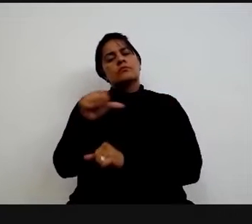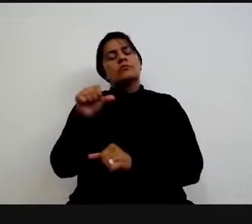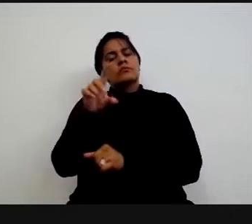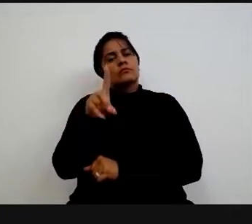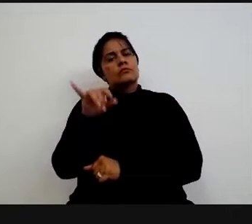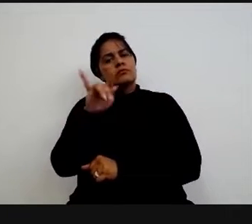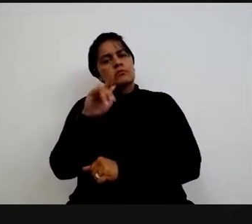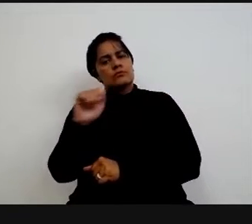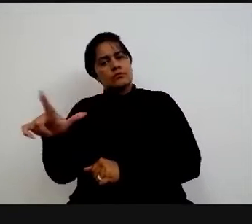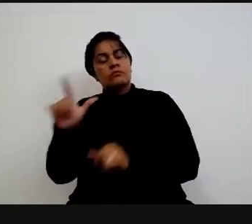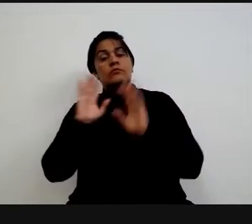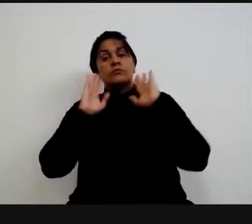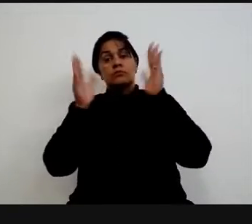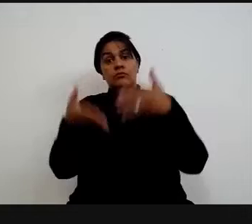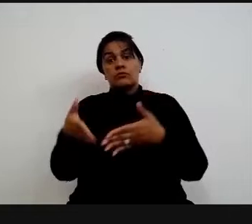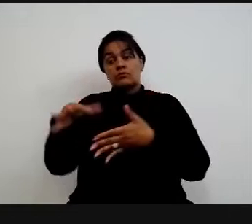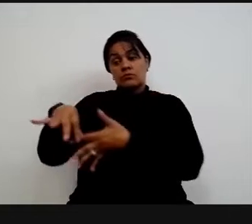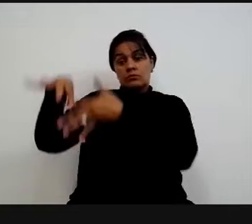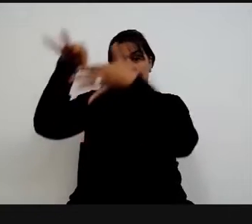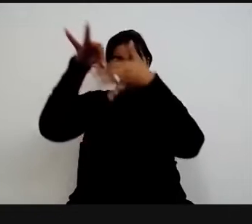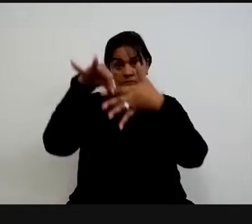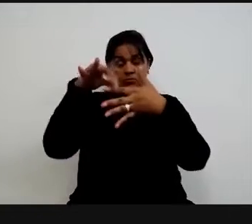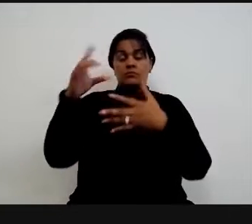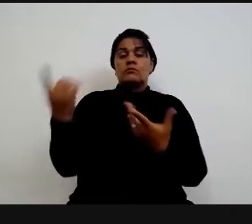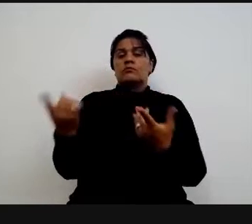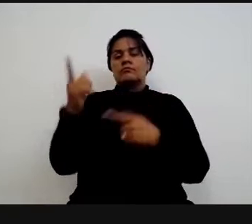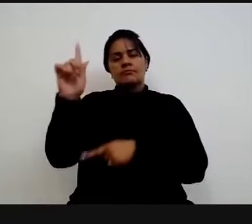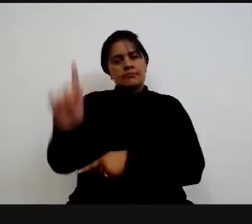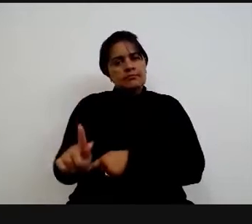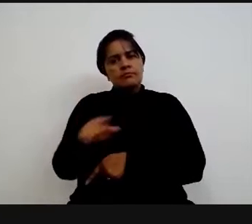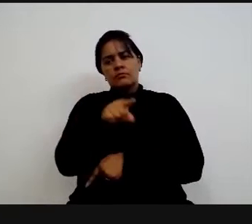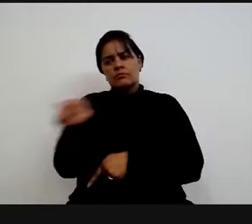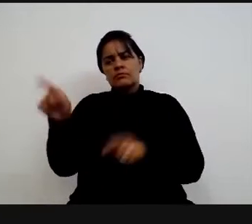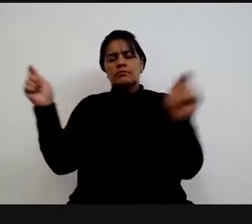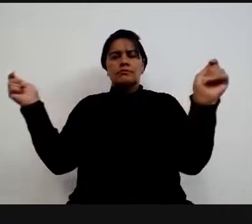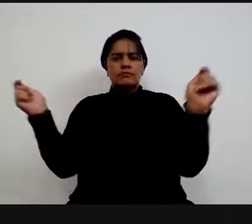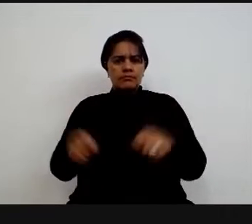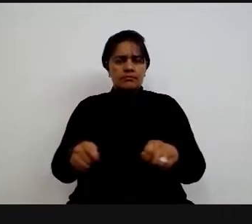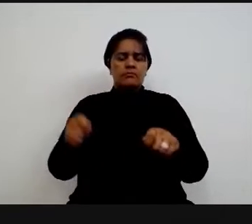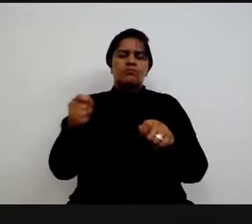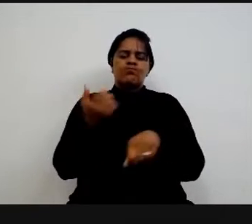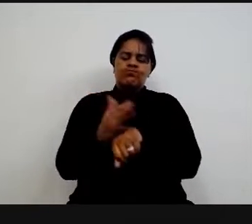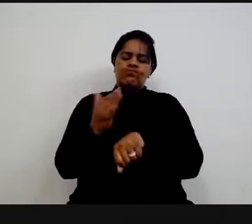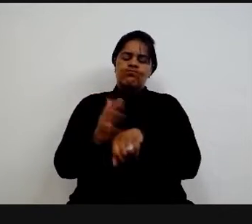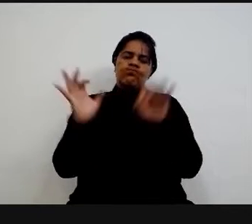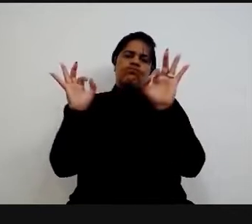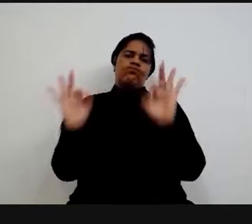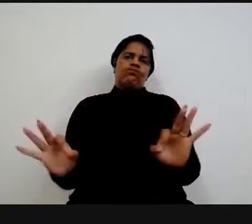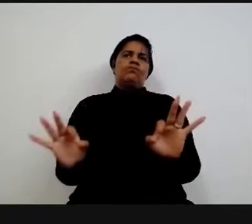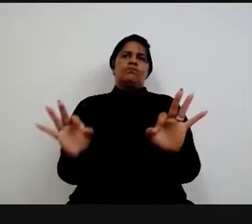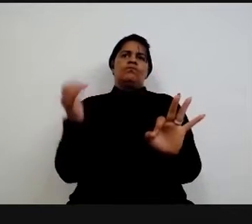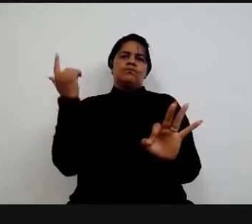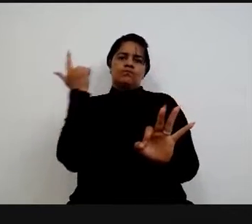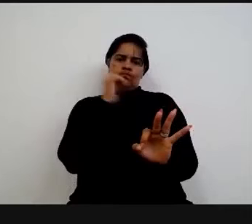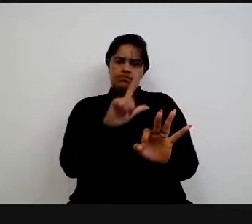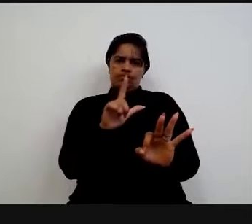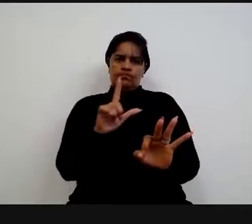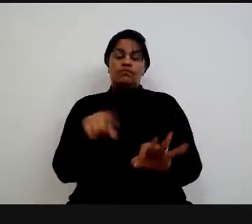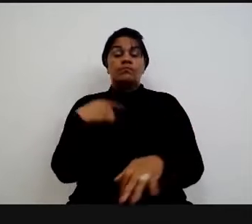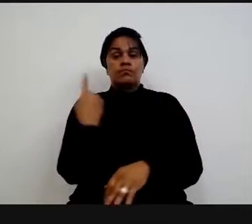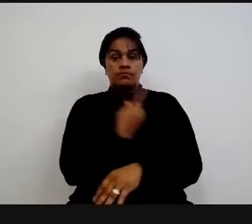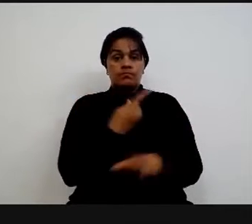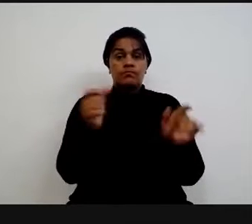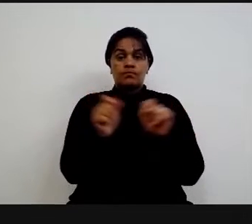primeiro momento voltado para líderes, para gestores, para que eles possam estar devidamente preparados. Então, a gente